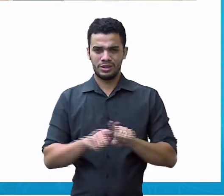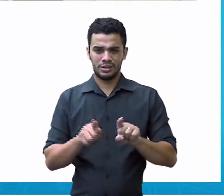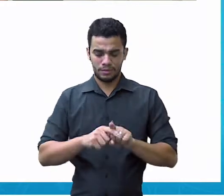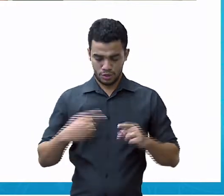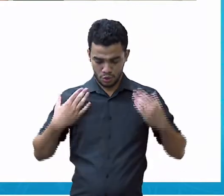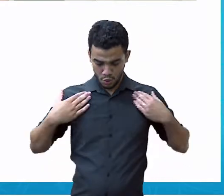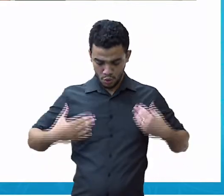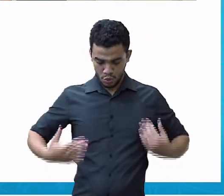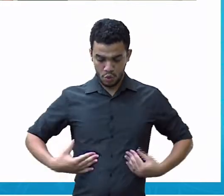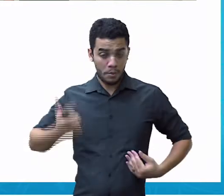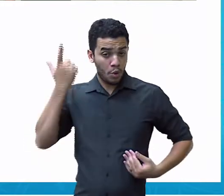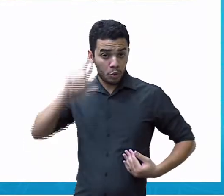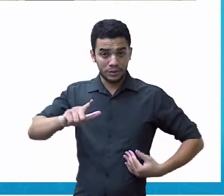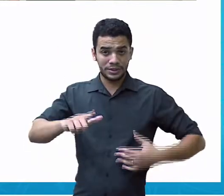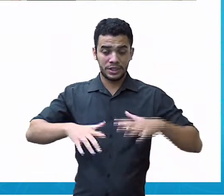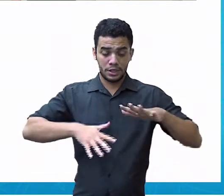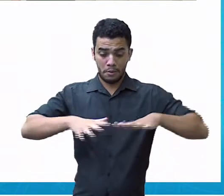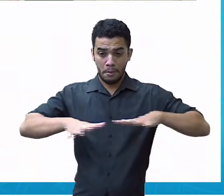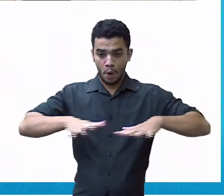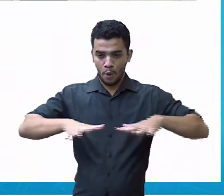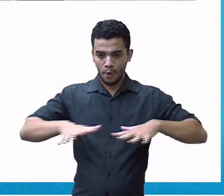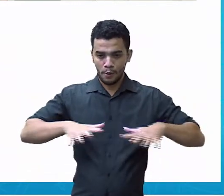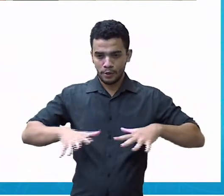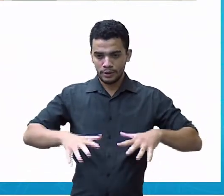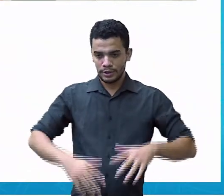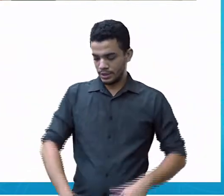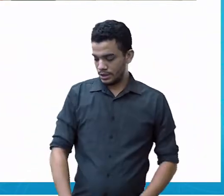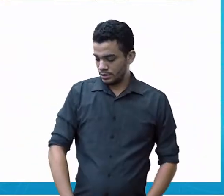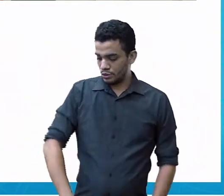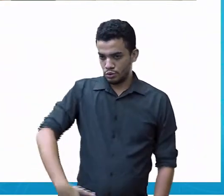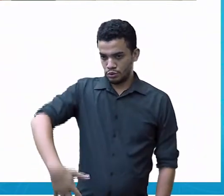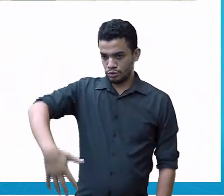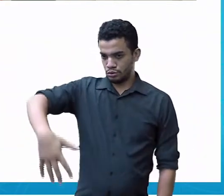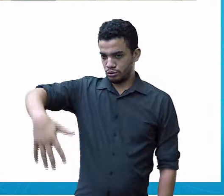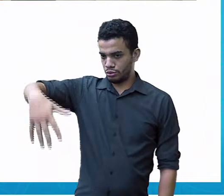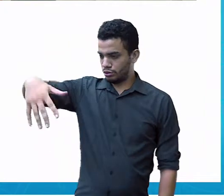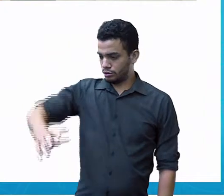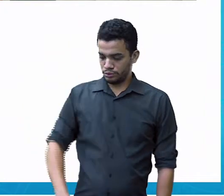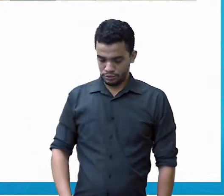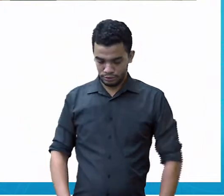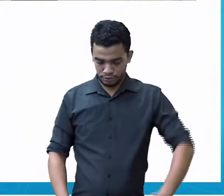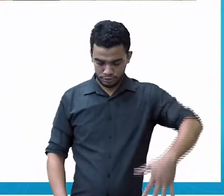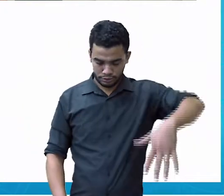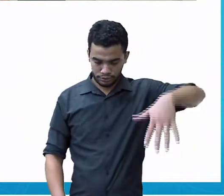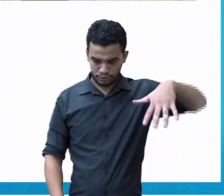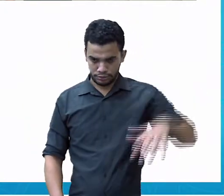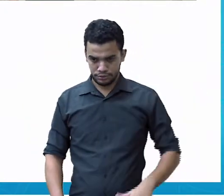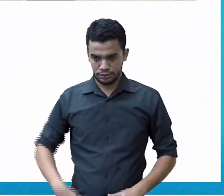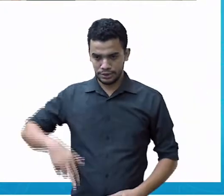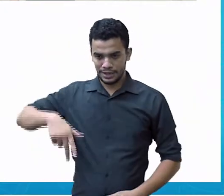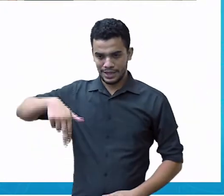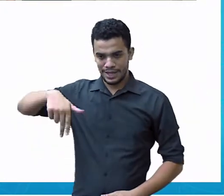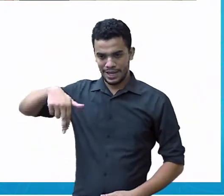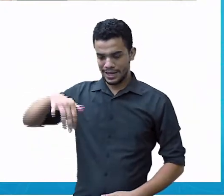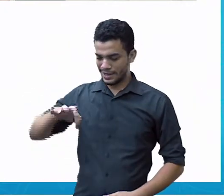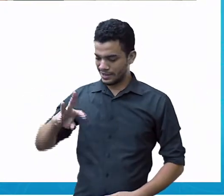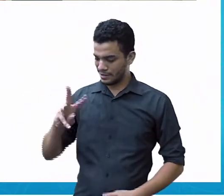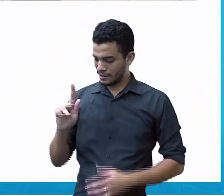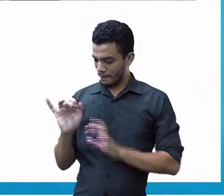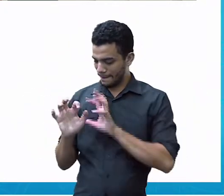movimentos. É muito interessante. O bulbo, também conhecido como